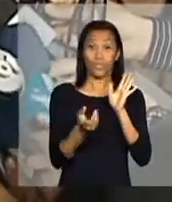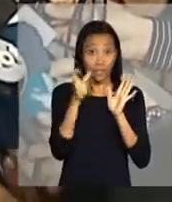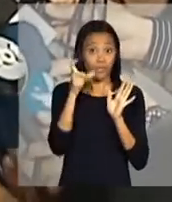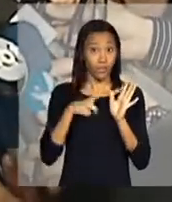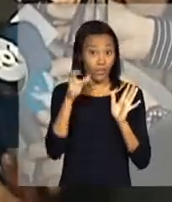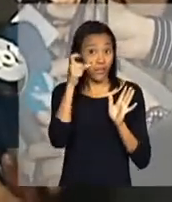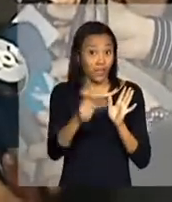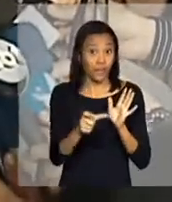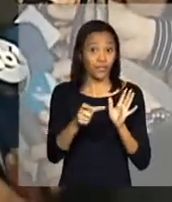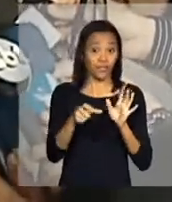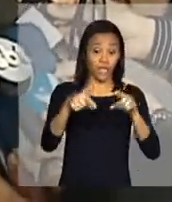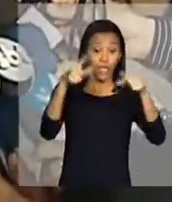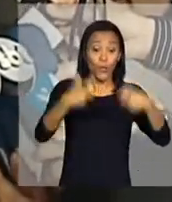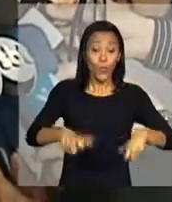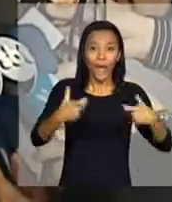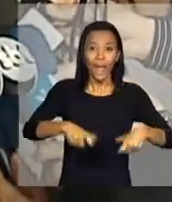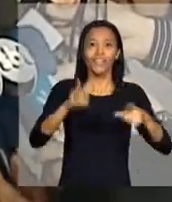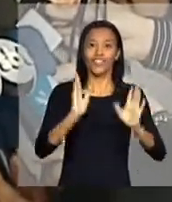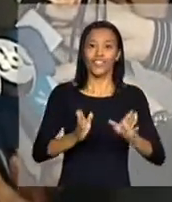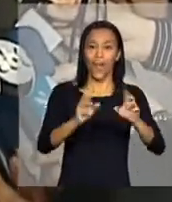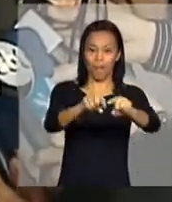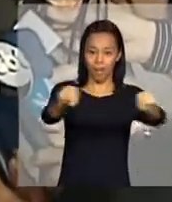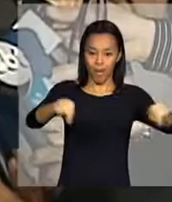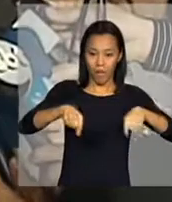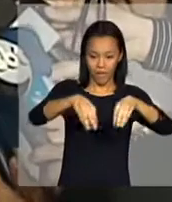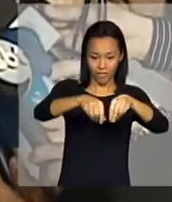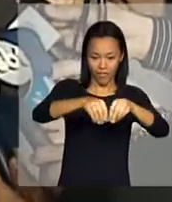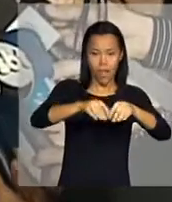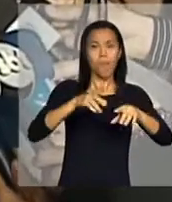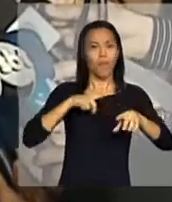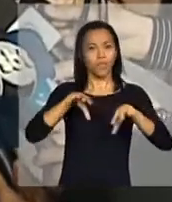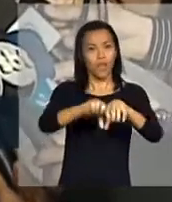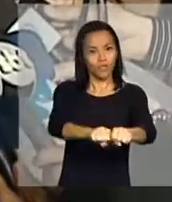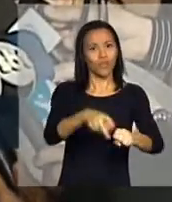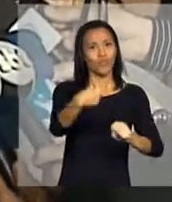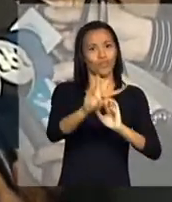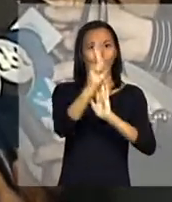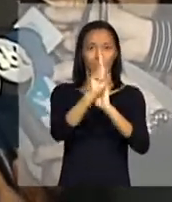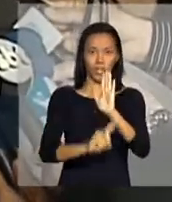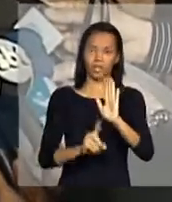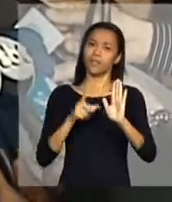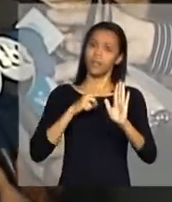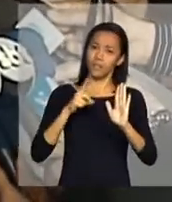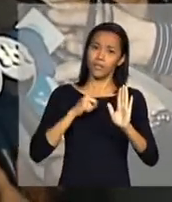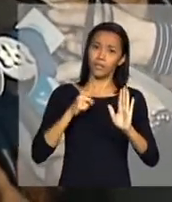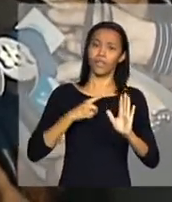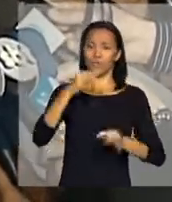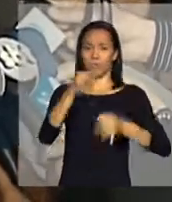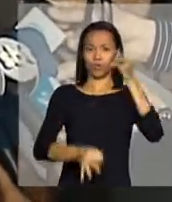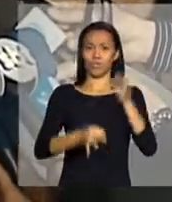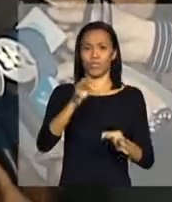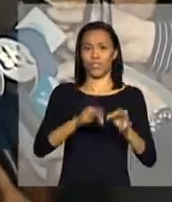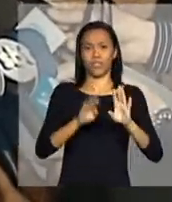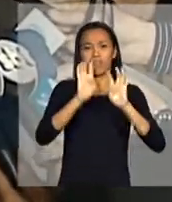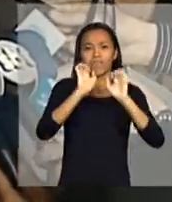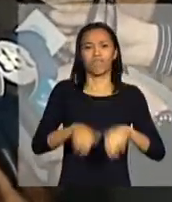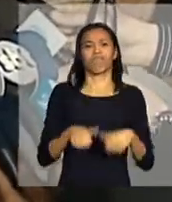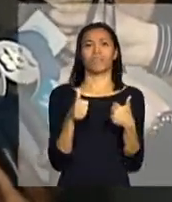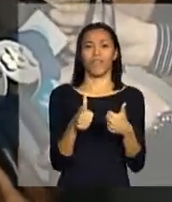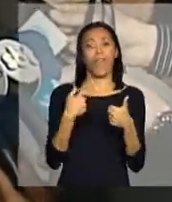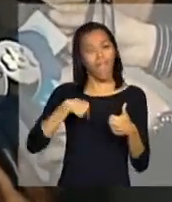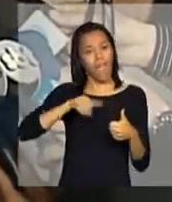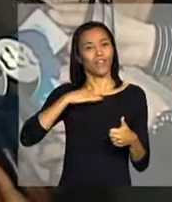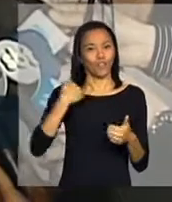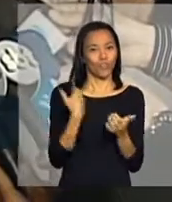em áreas que são demarcadas possam exercer seus direitos e termos um julgamento cada vez mais sólido sobre isso. É nessa perspectiva que nós